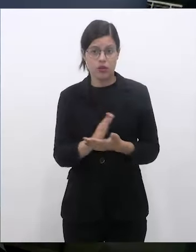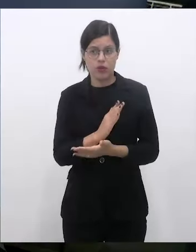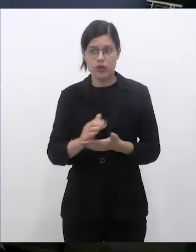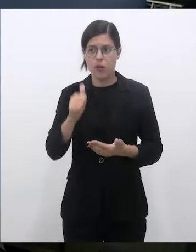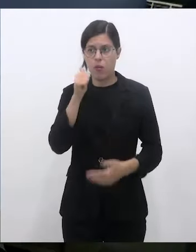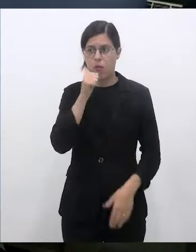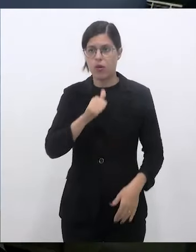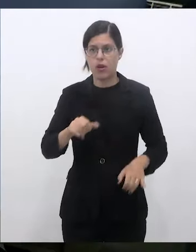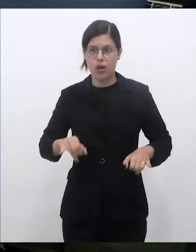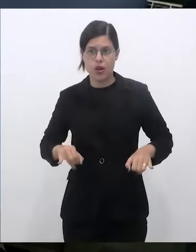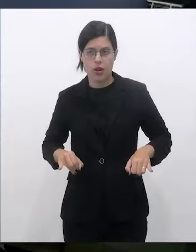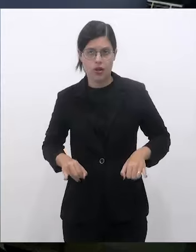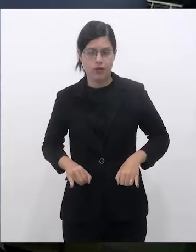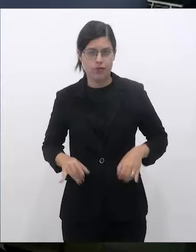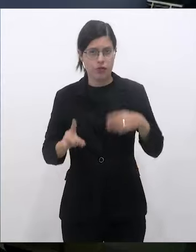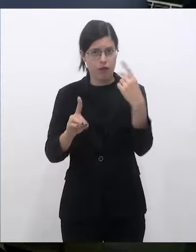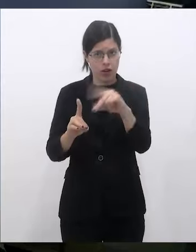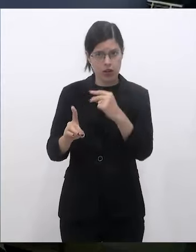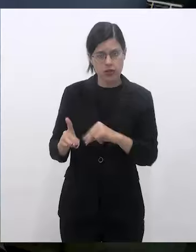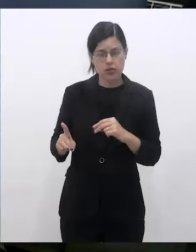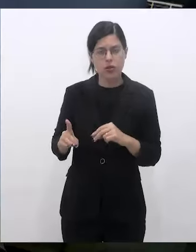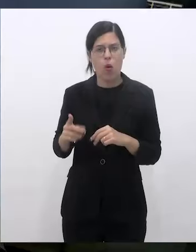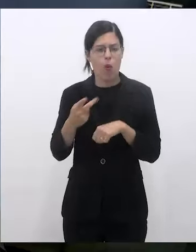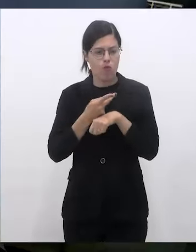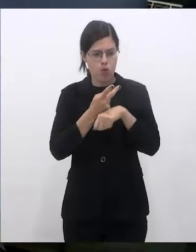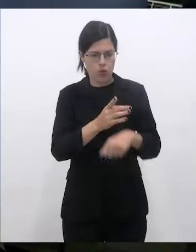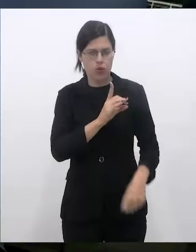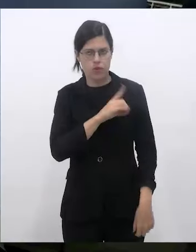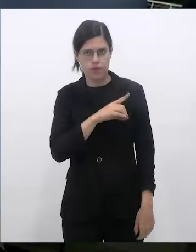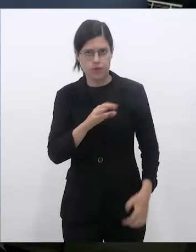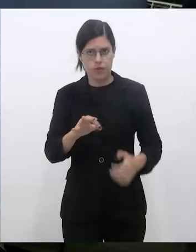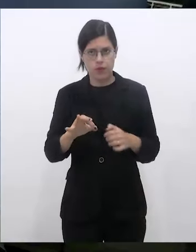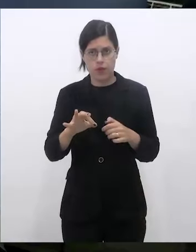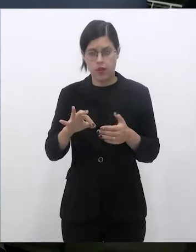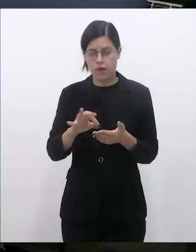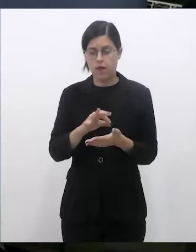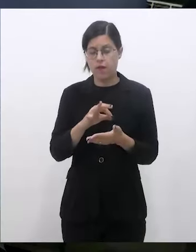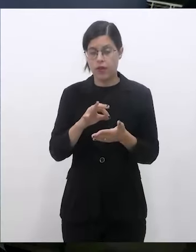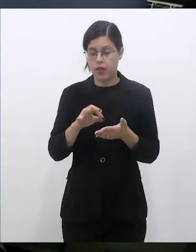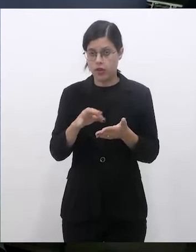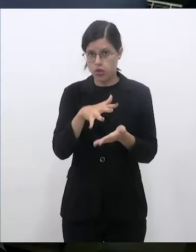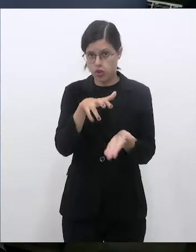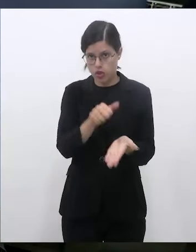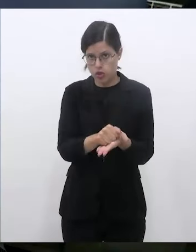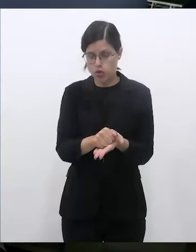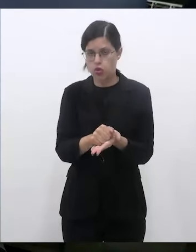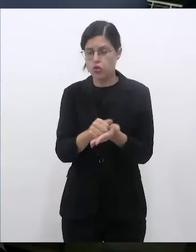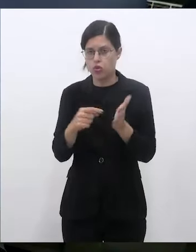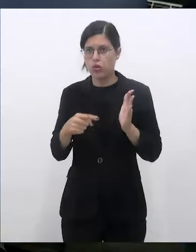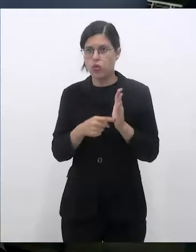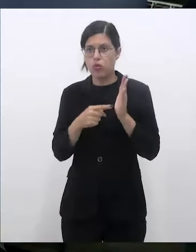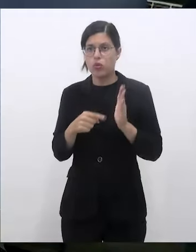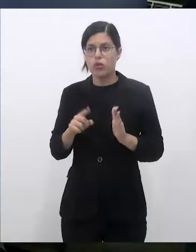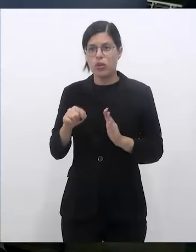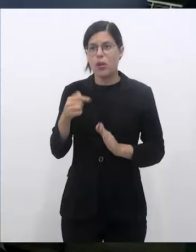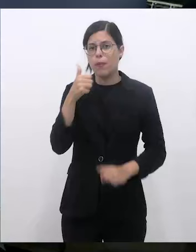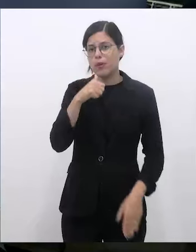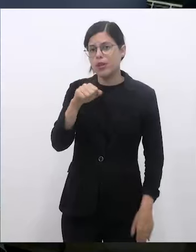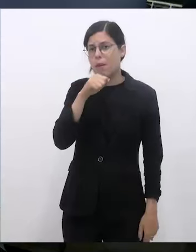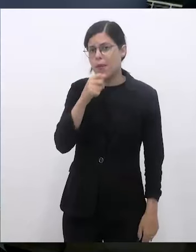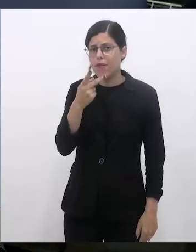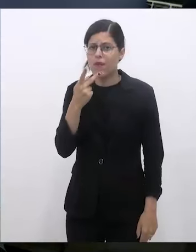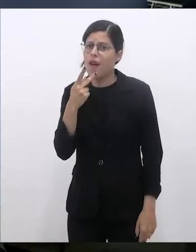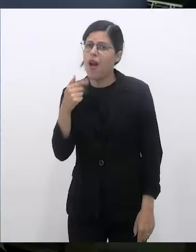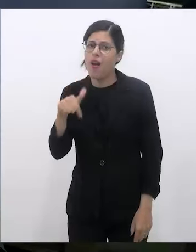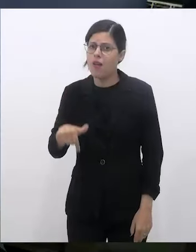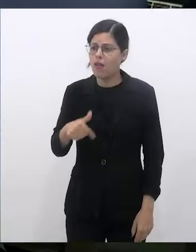sofre agressão, vai na delegacia, faz o registro de ocorrência e daqui a pouco a família dela, a mãe dela tá falando